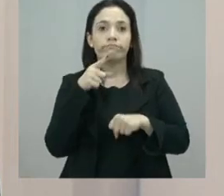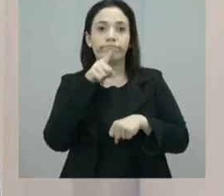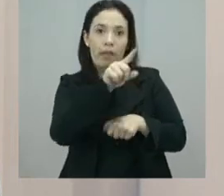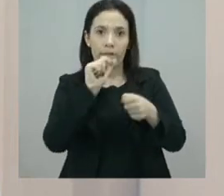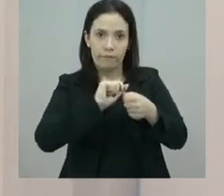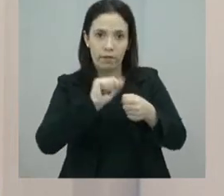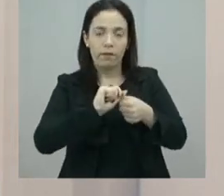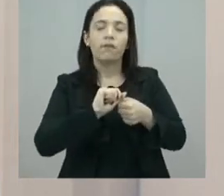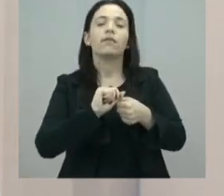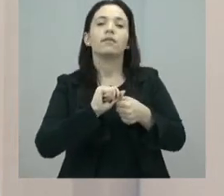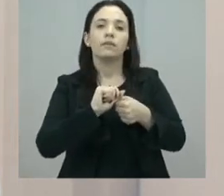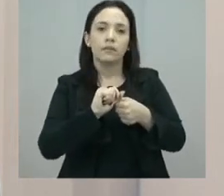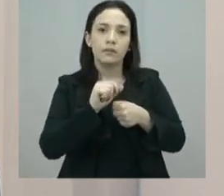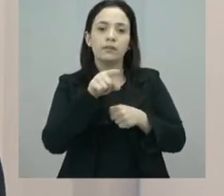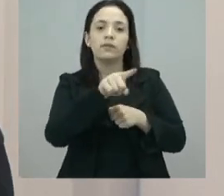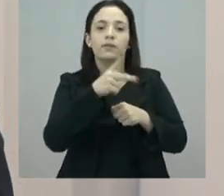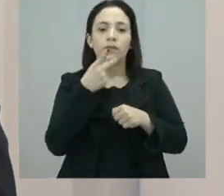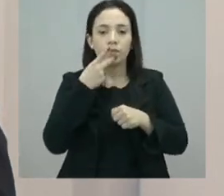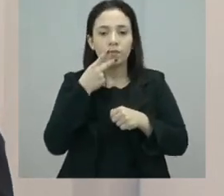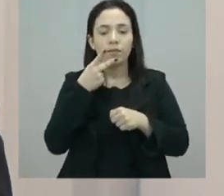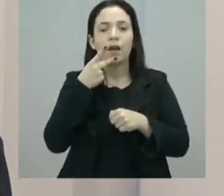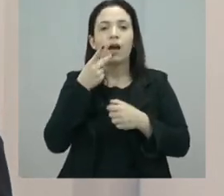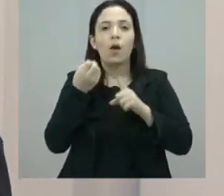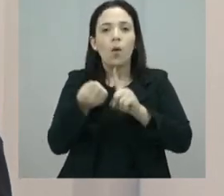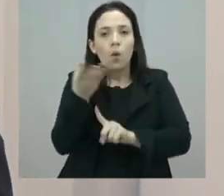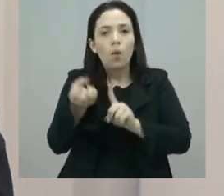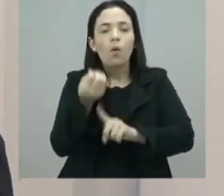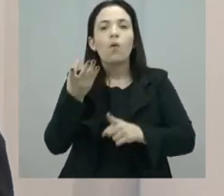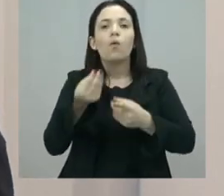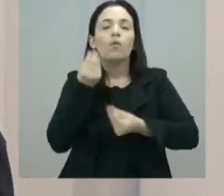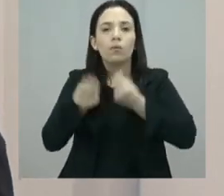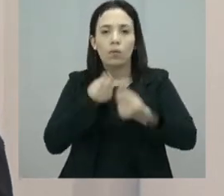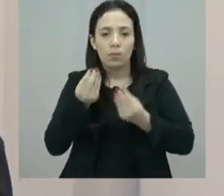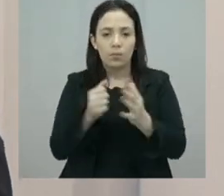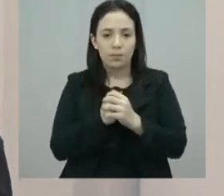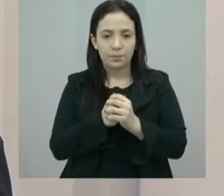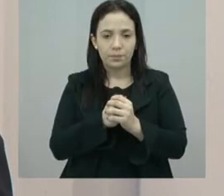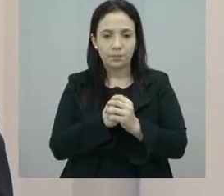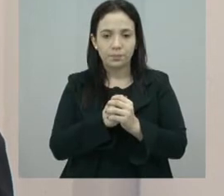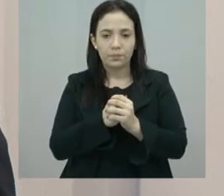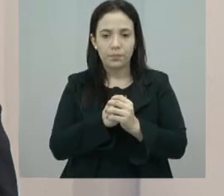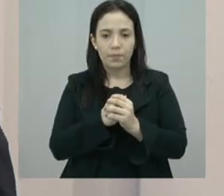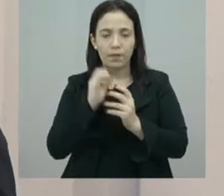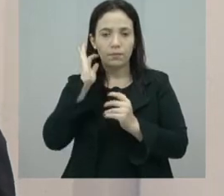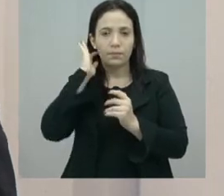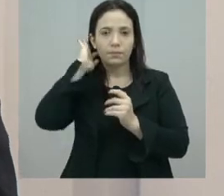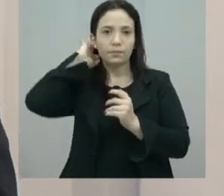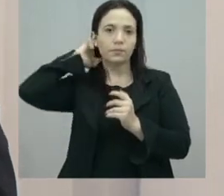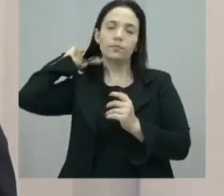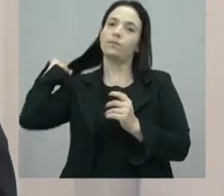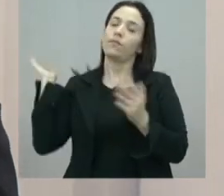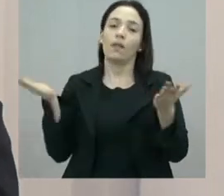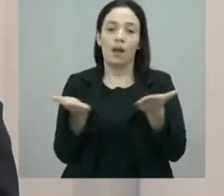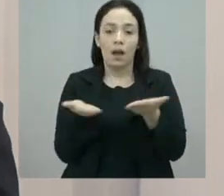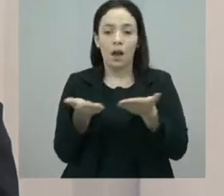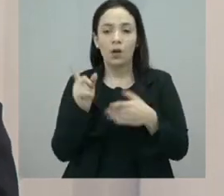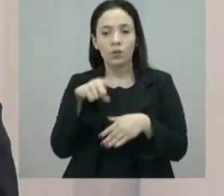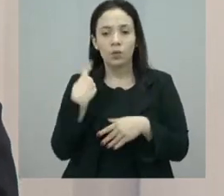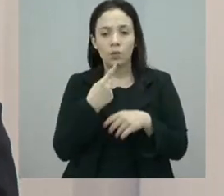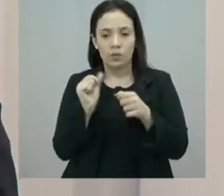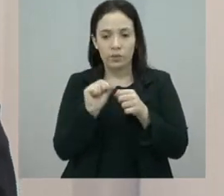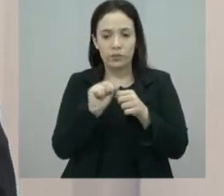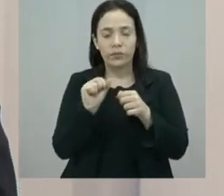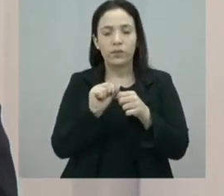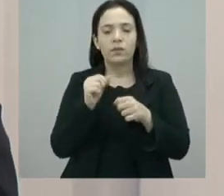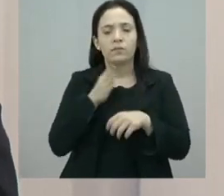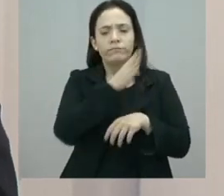possível aquela história de violência que ela sofreu ou presenciou. Essa andança que nós fizemos agora pelo Estado